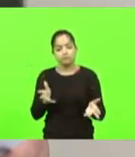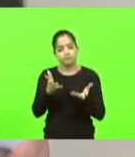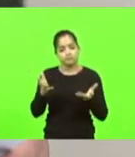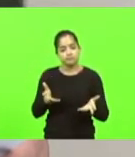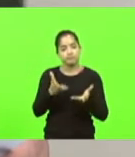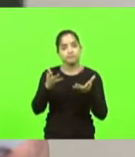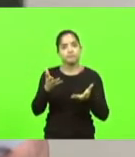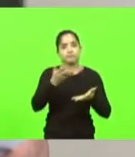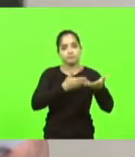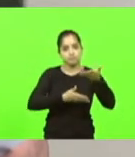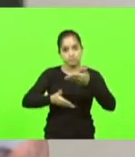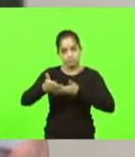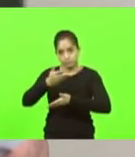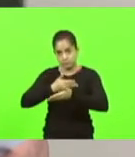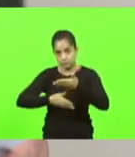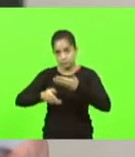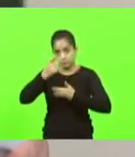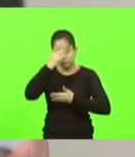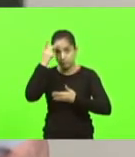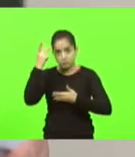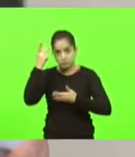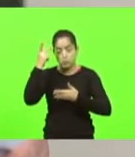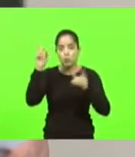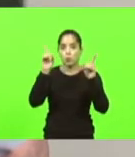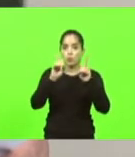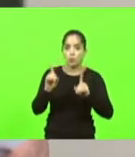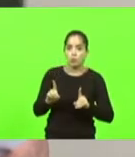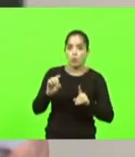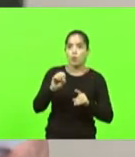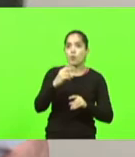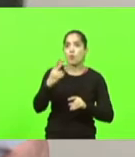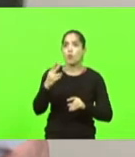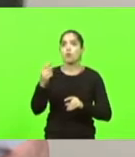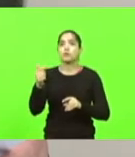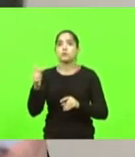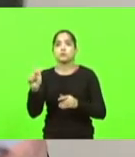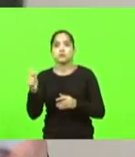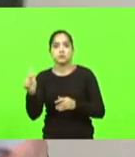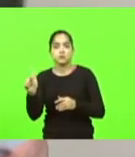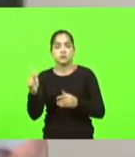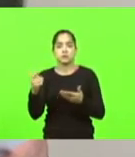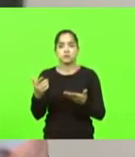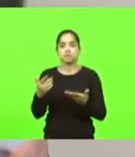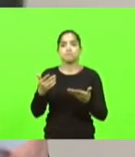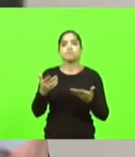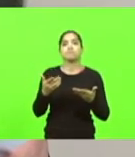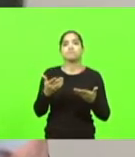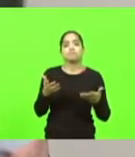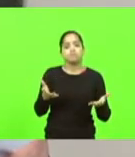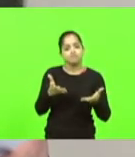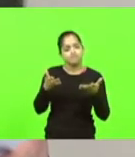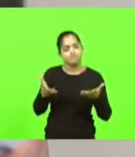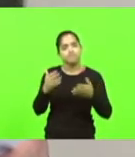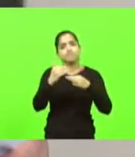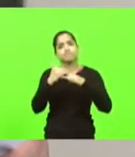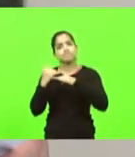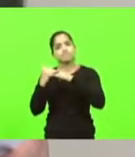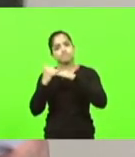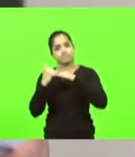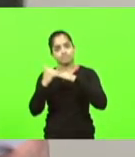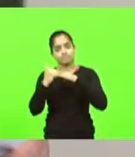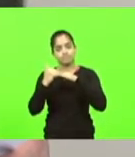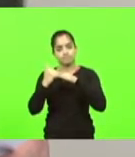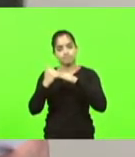entre pessoas com e sem deficiência, promover uma convivência mais igualitária. A programação da